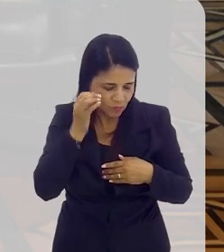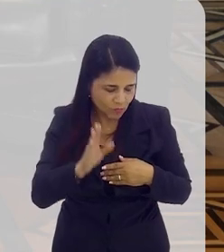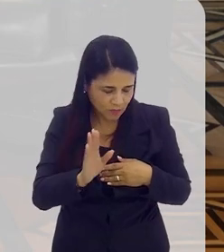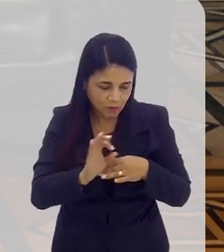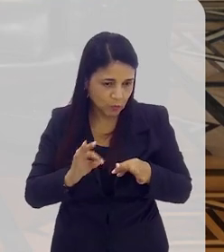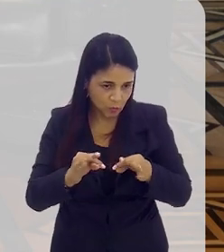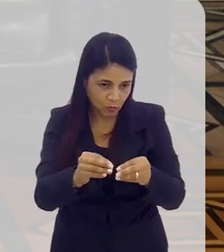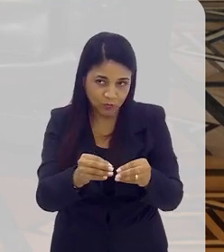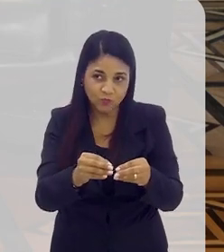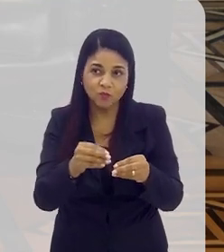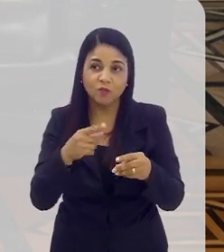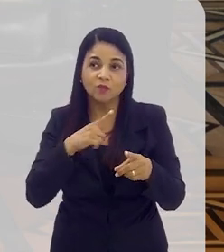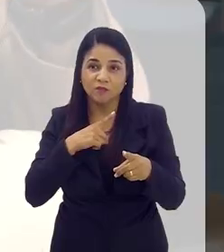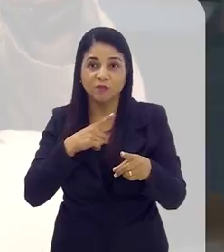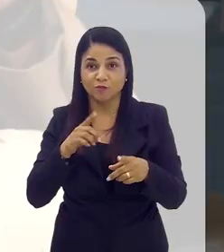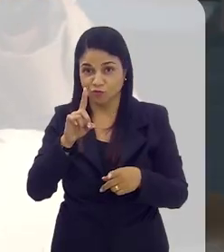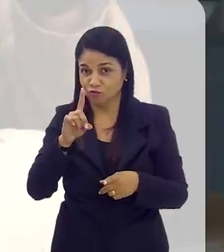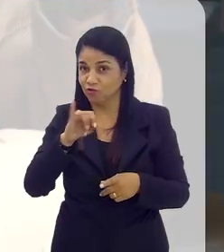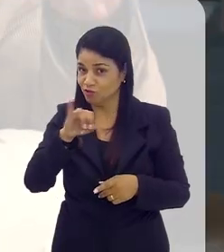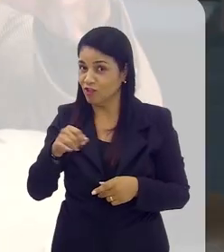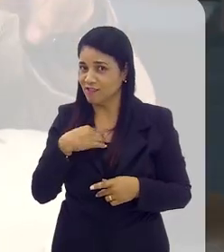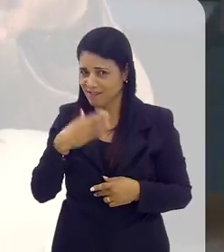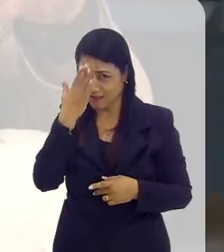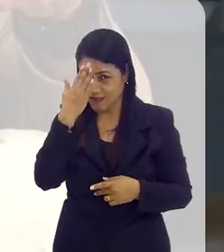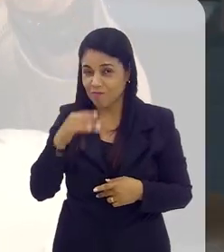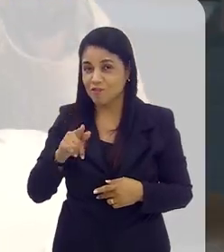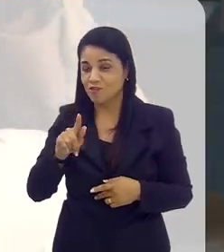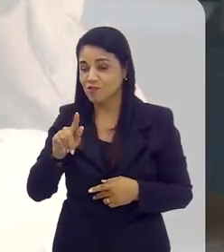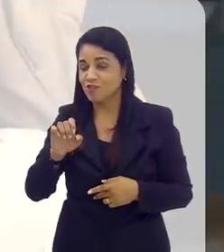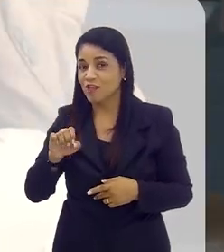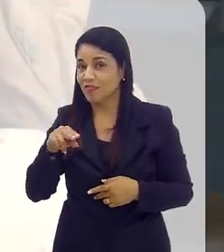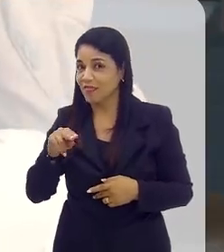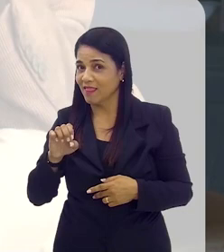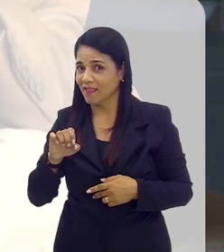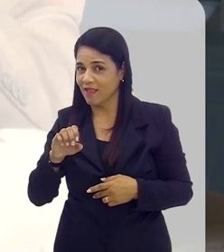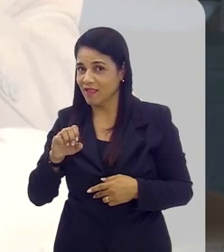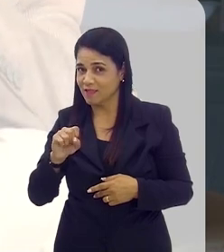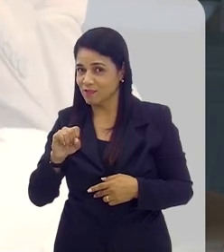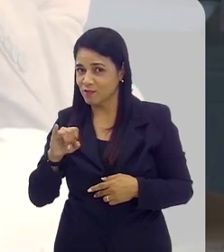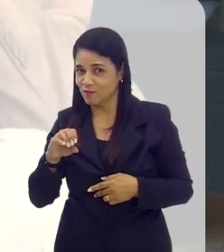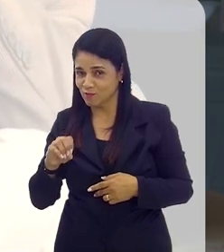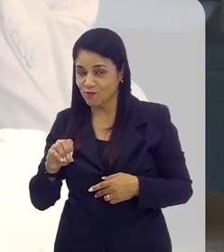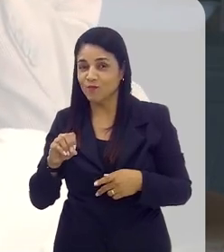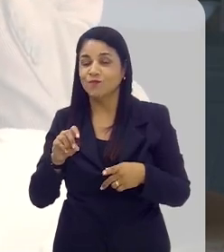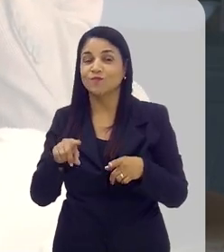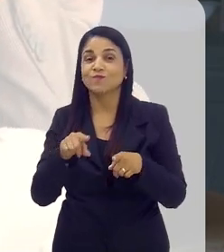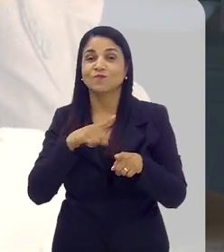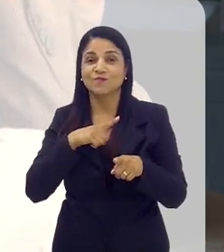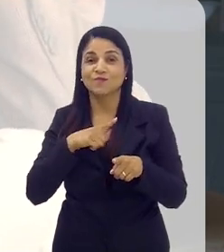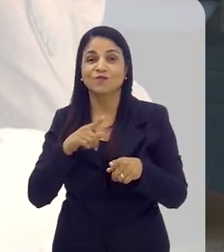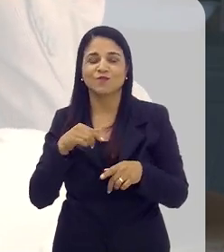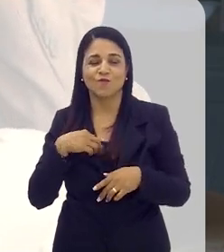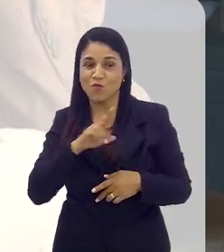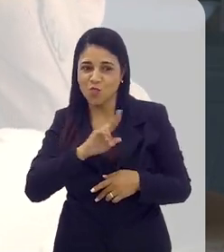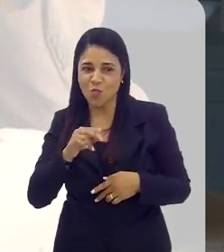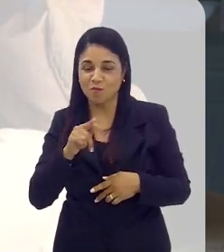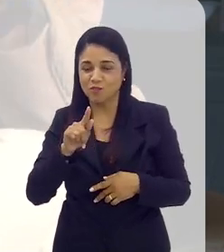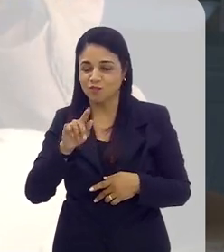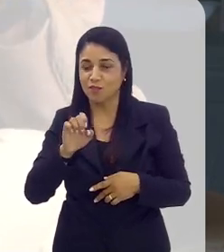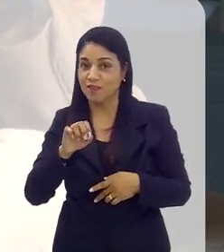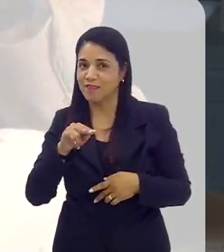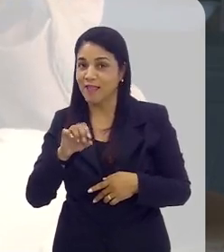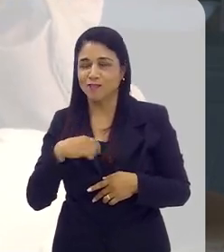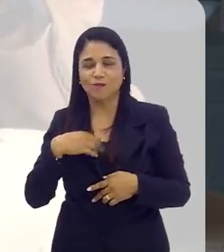Vinícius, sabe, toda essa turma, eu ainda não sei o nome de todo mundo, você sabe que entre nós temos um DJ, né? Caramba,